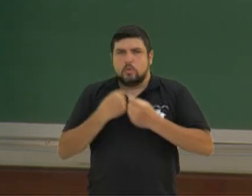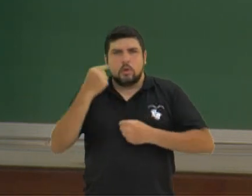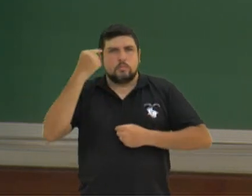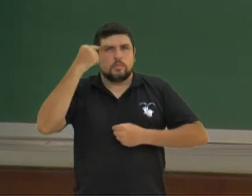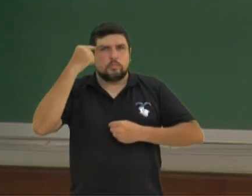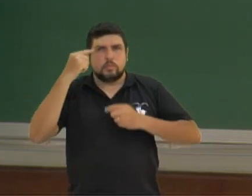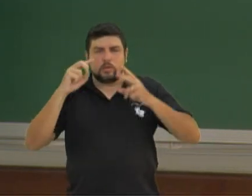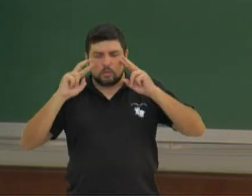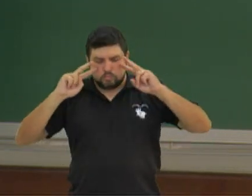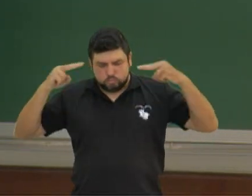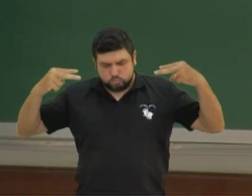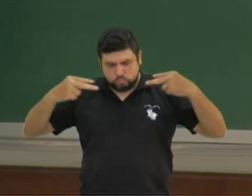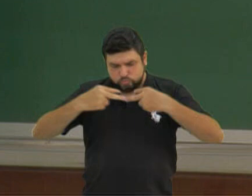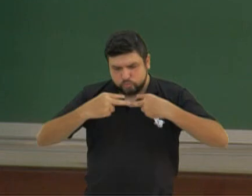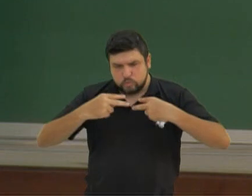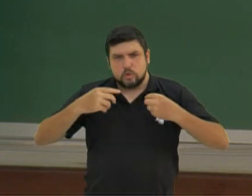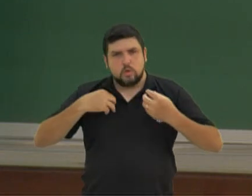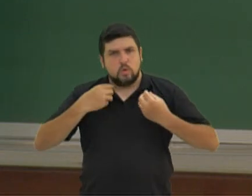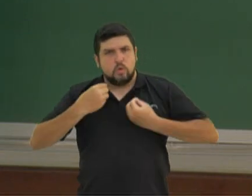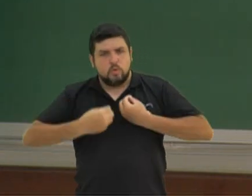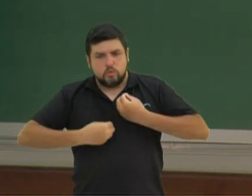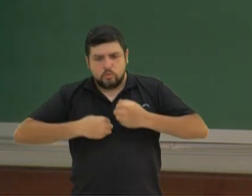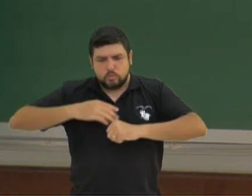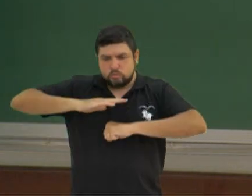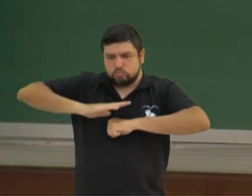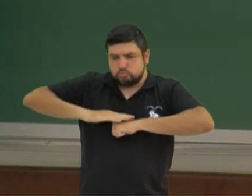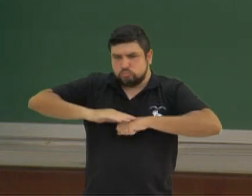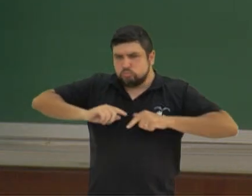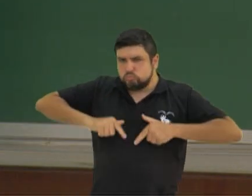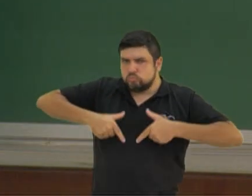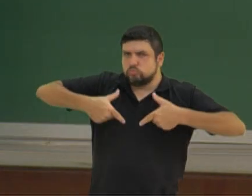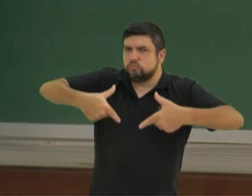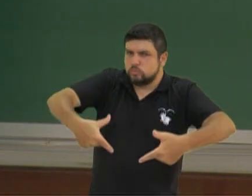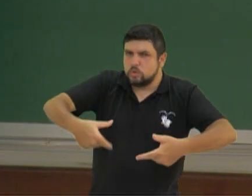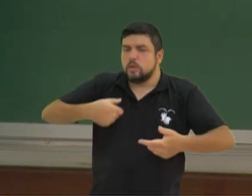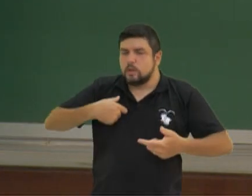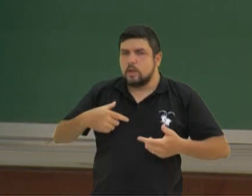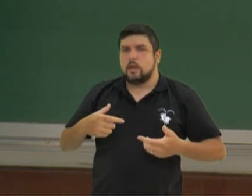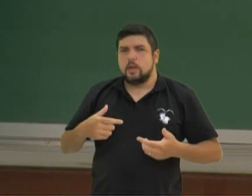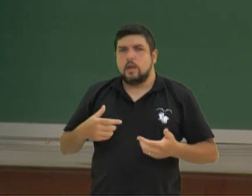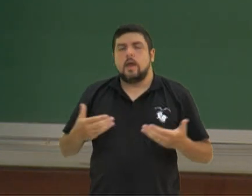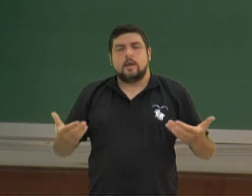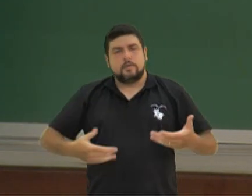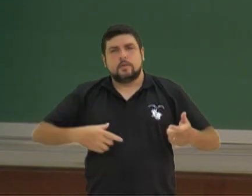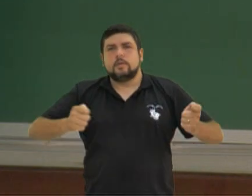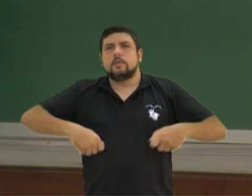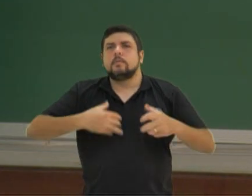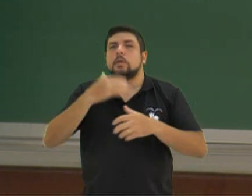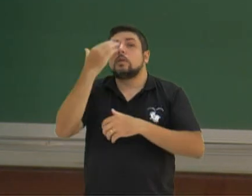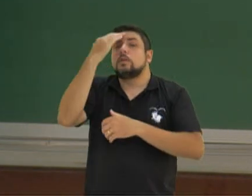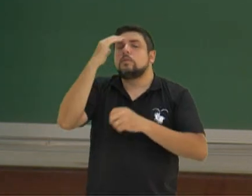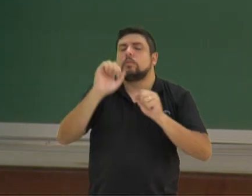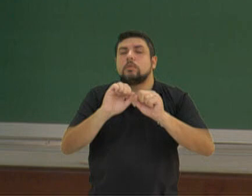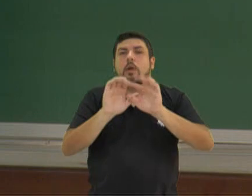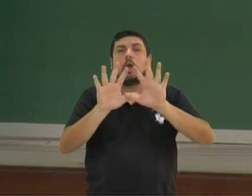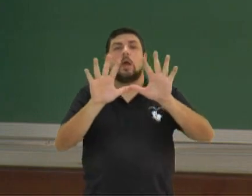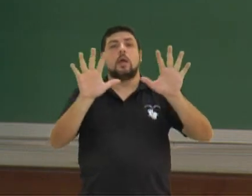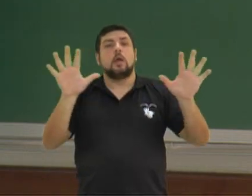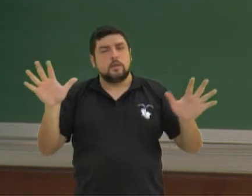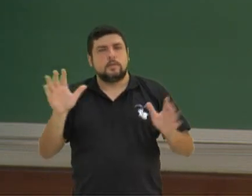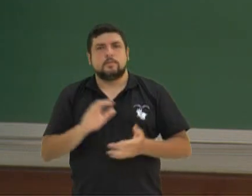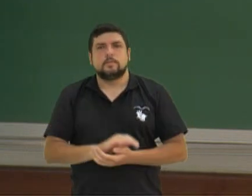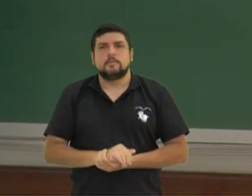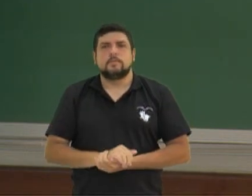pensar, né? Como é que o homem vai ser central nessa ideia do renascimento, a gente consegue esclarecer algumas coisas